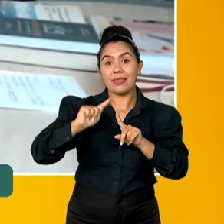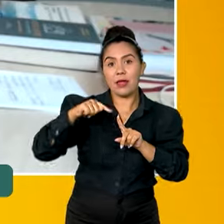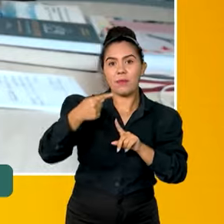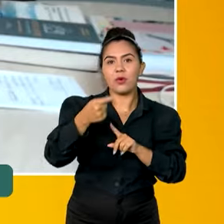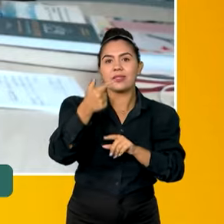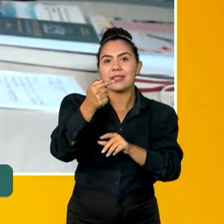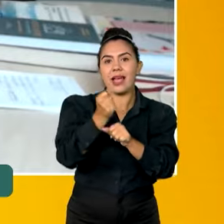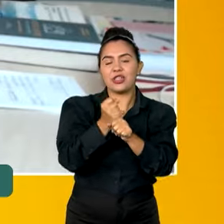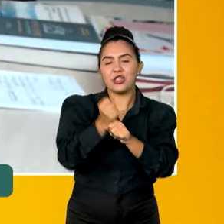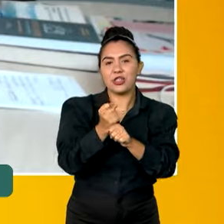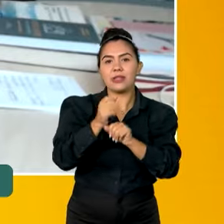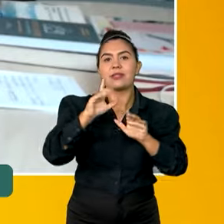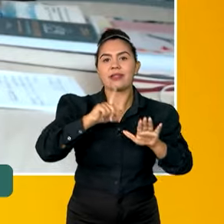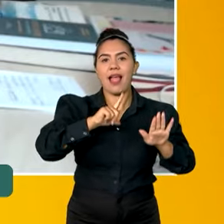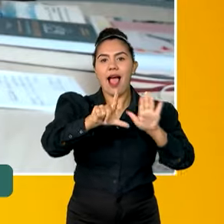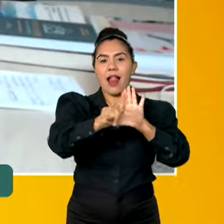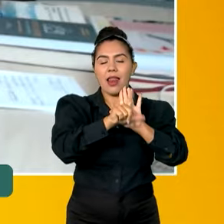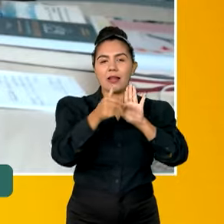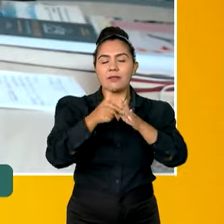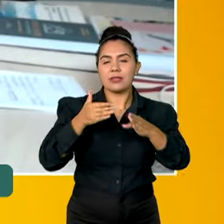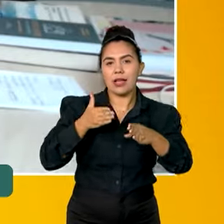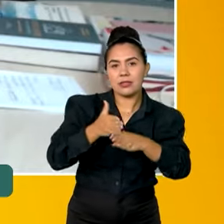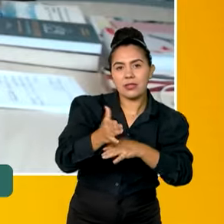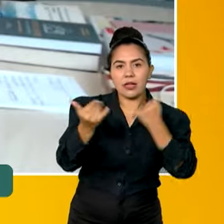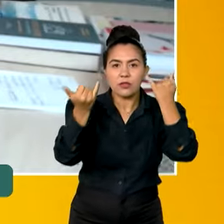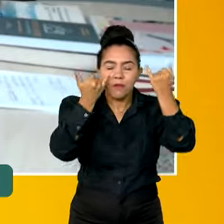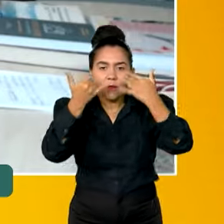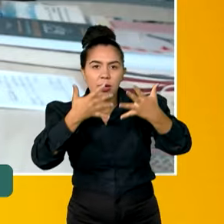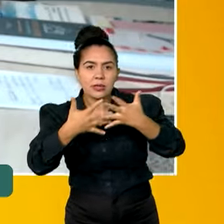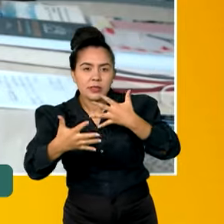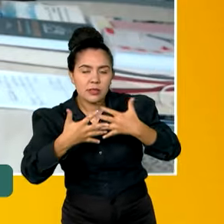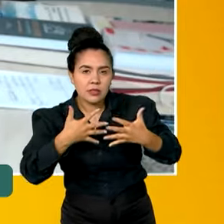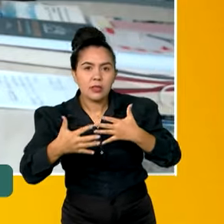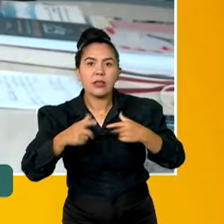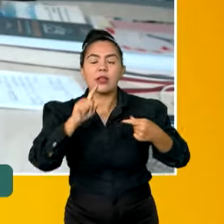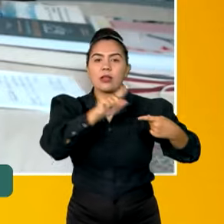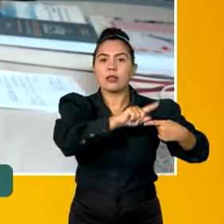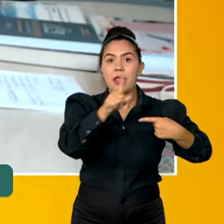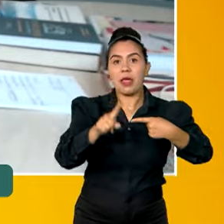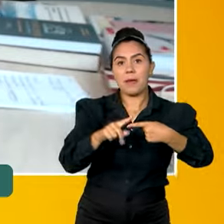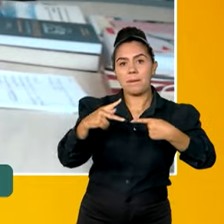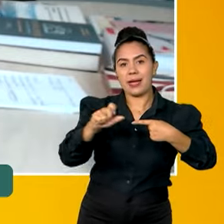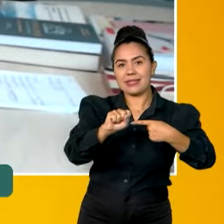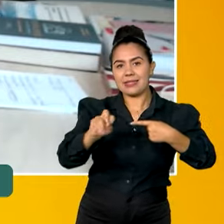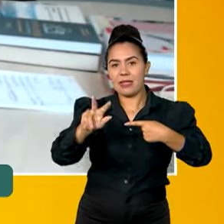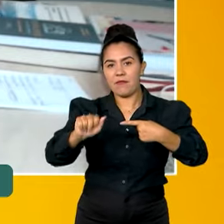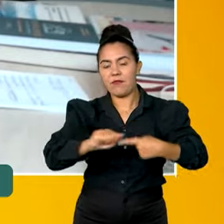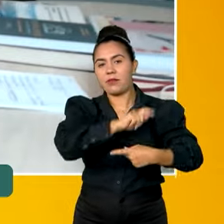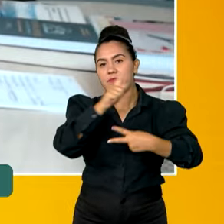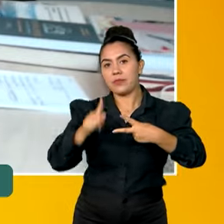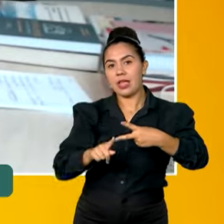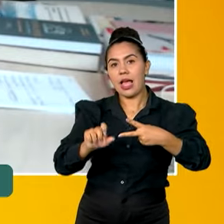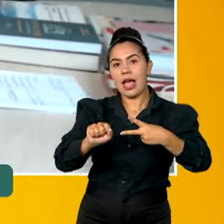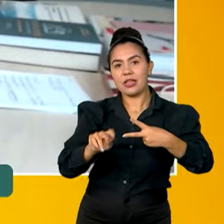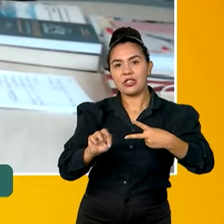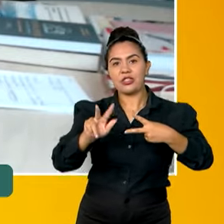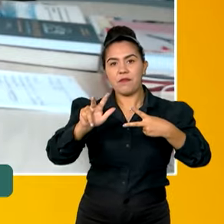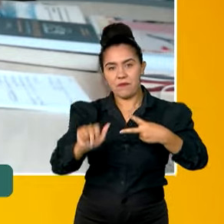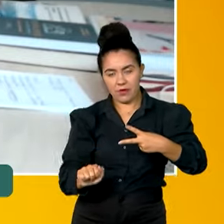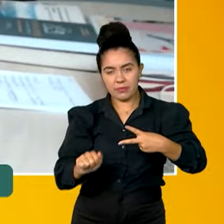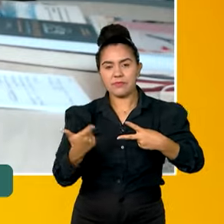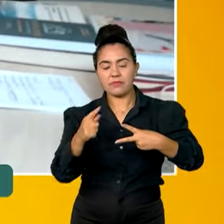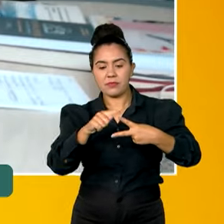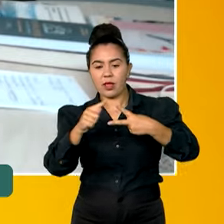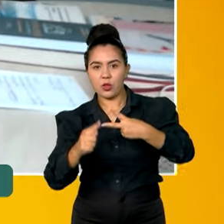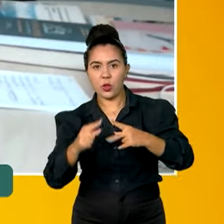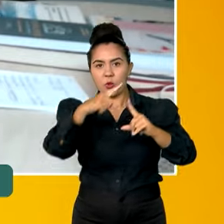que versa hoje sobre a transparência passiva, transparência ativa. E além do Portal da Transparência, aqui no âmbito da